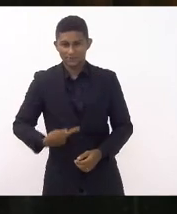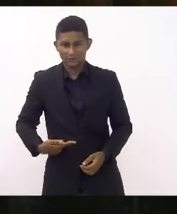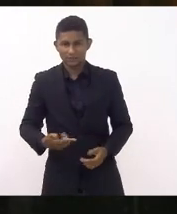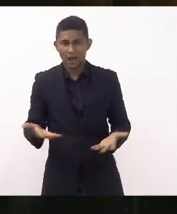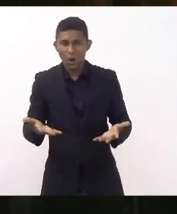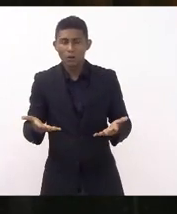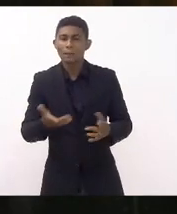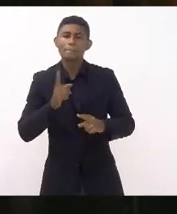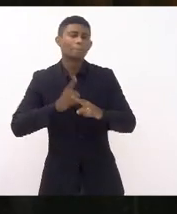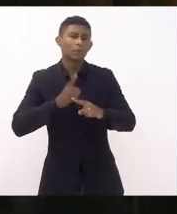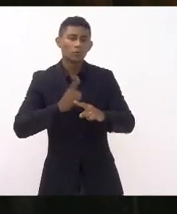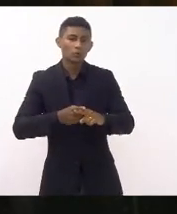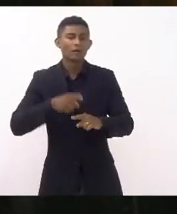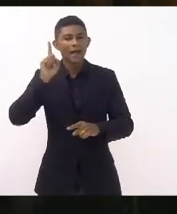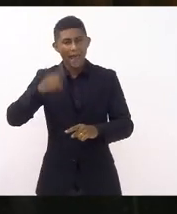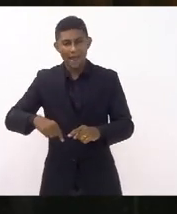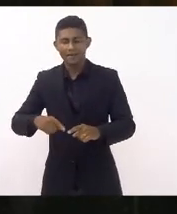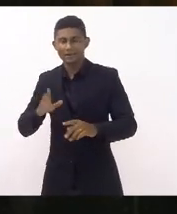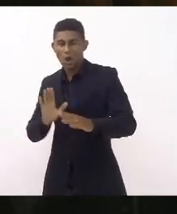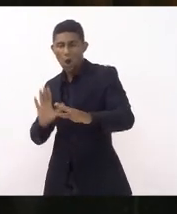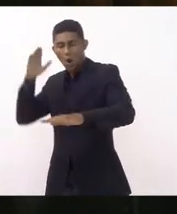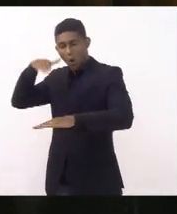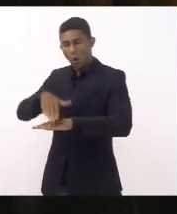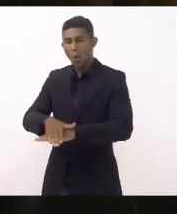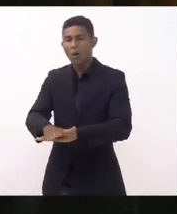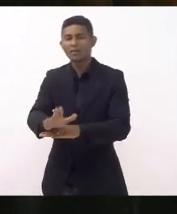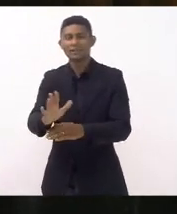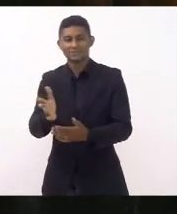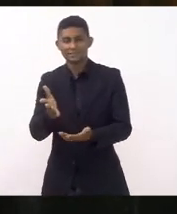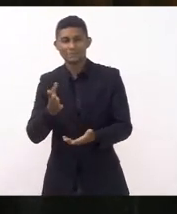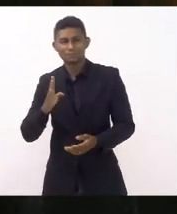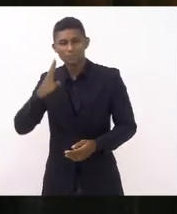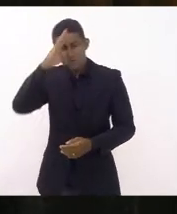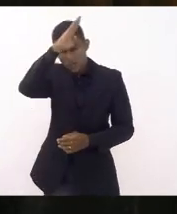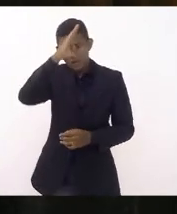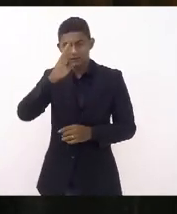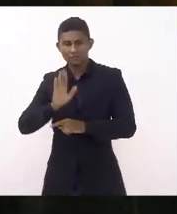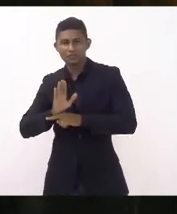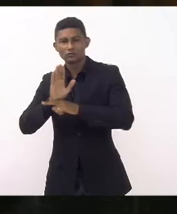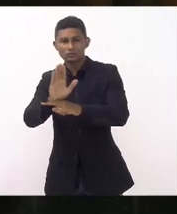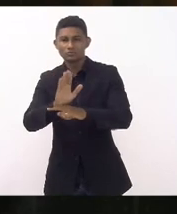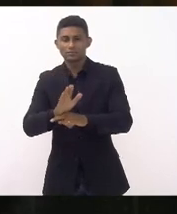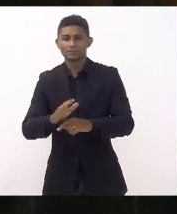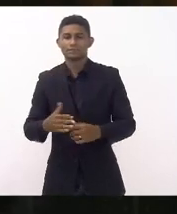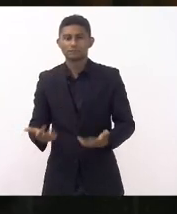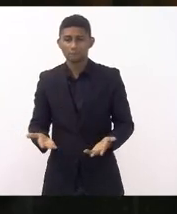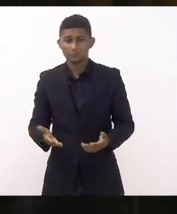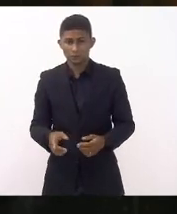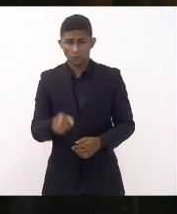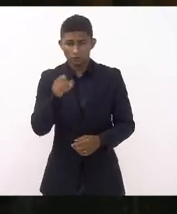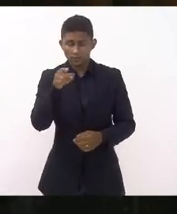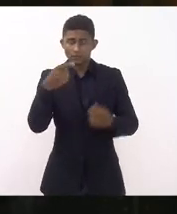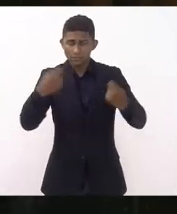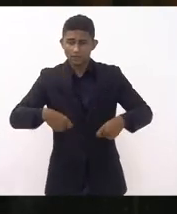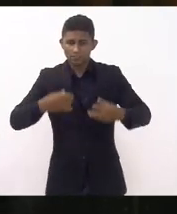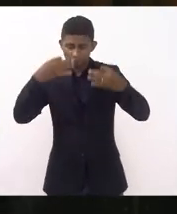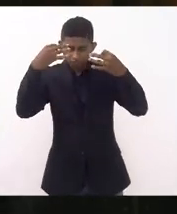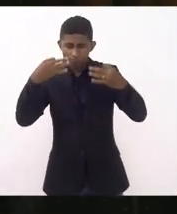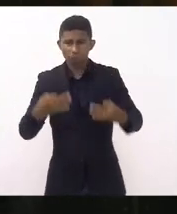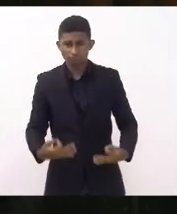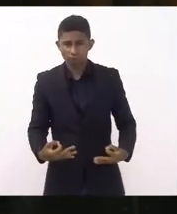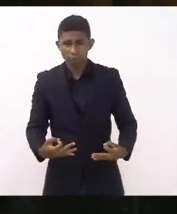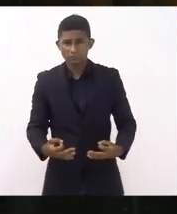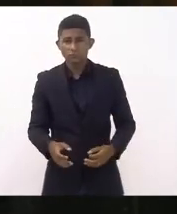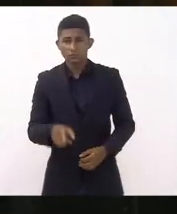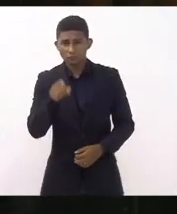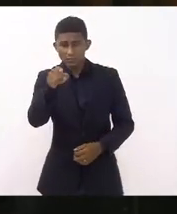é graças a essa onda Bolsonaro. Então, honre, dê a César o que é de César e cumpra com